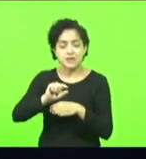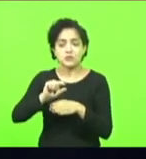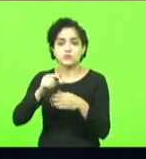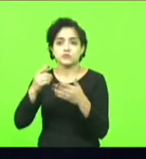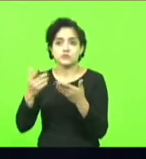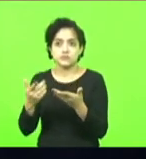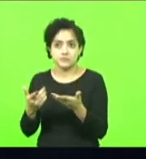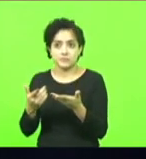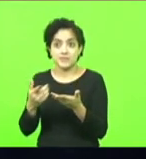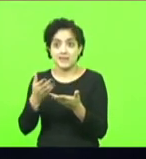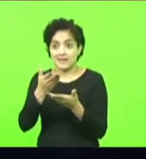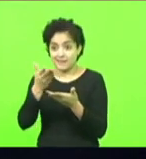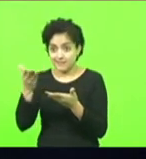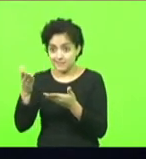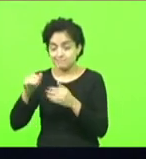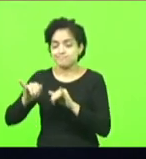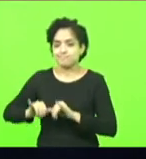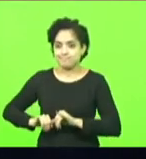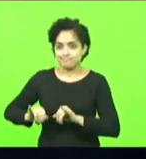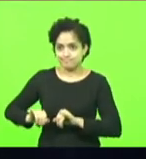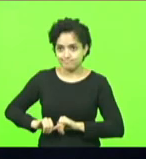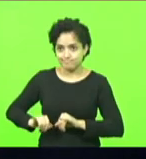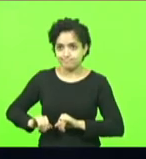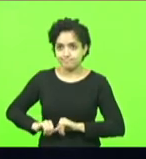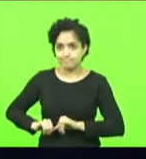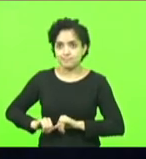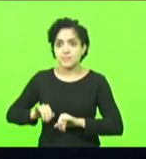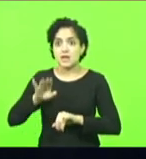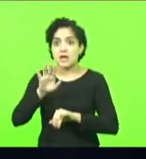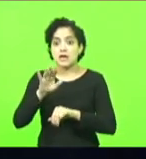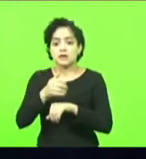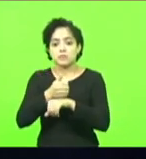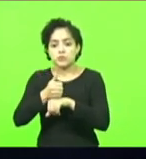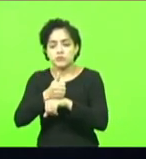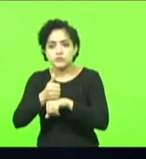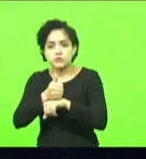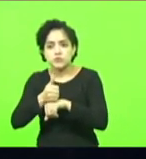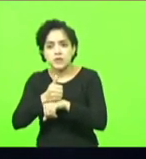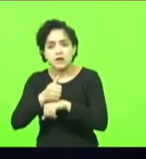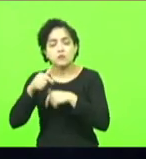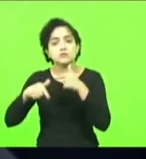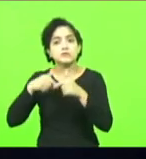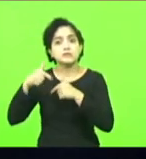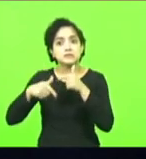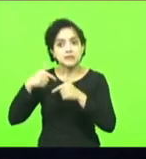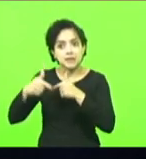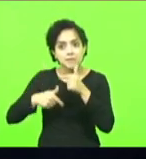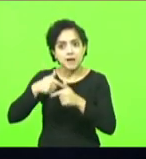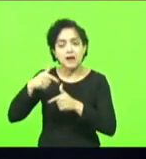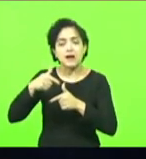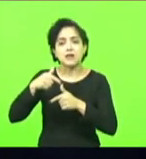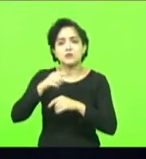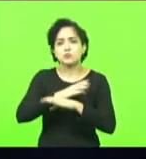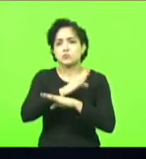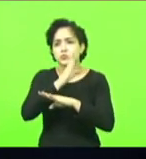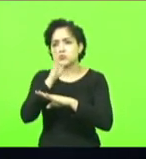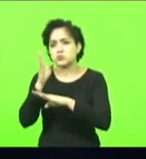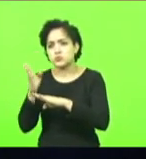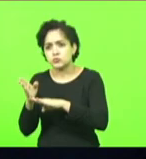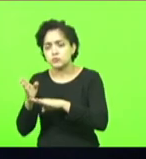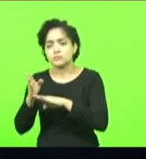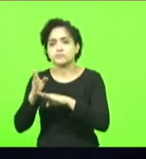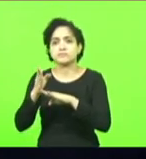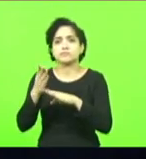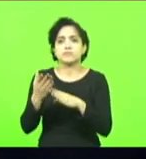1.200, esse está sofrendo no bolso. Aquele profissional liberal que trabalha de segunda a segunda, folga um dia